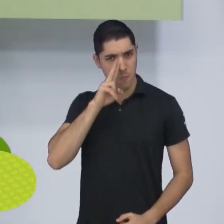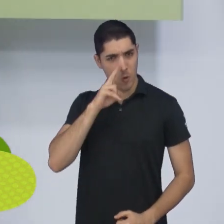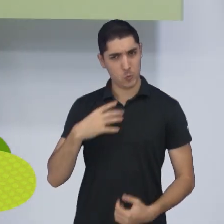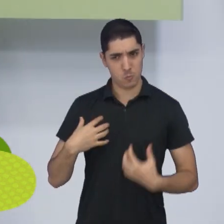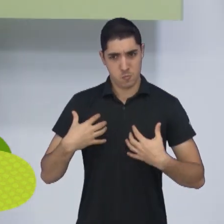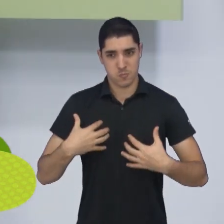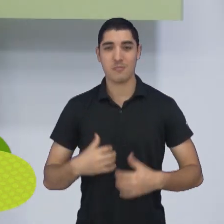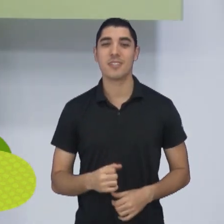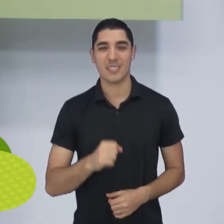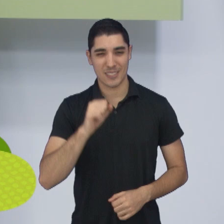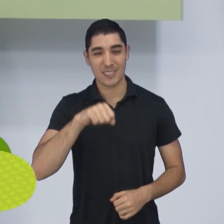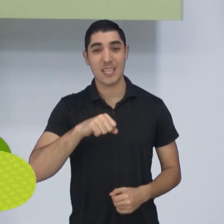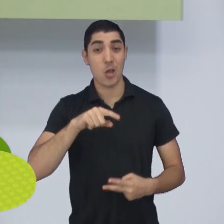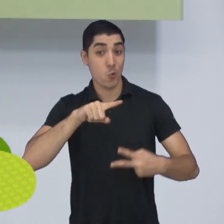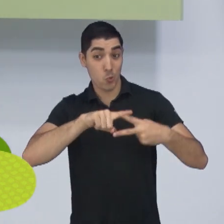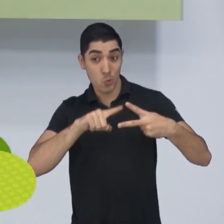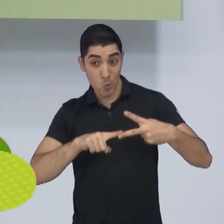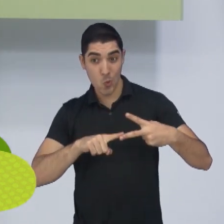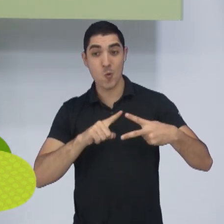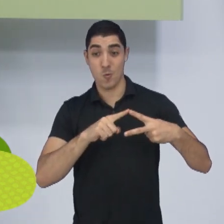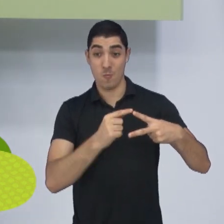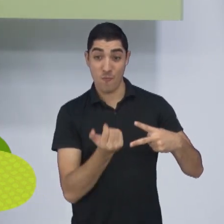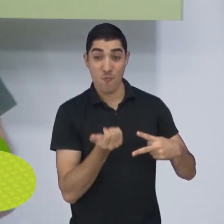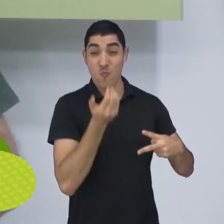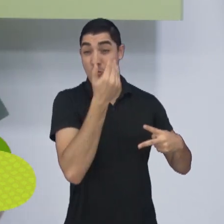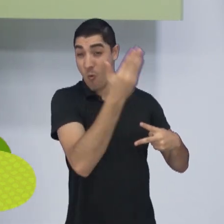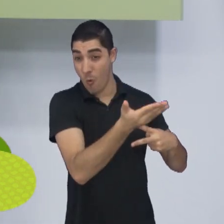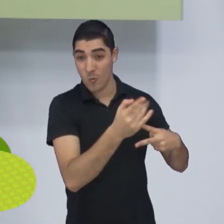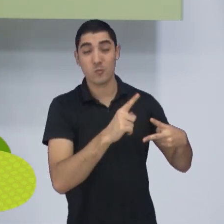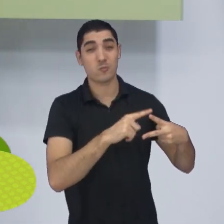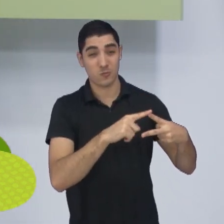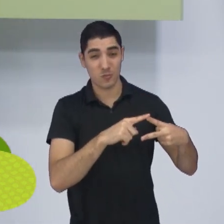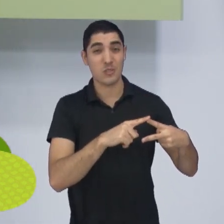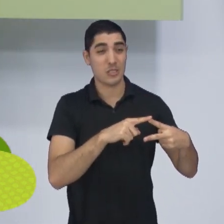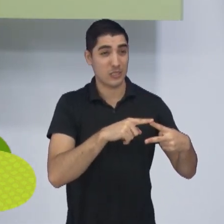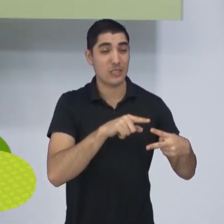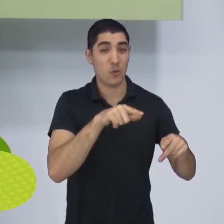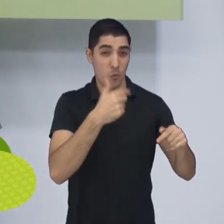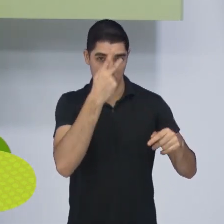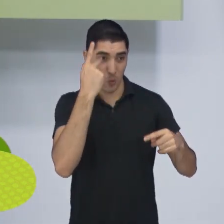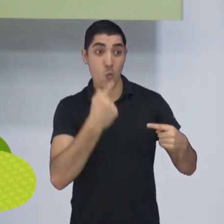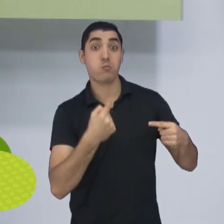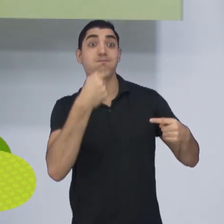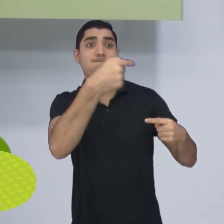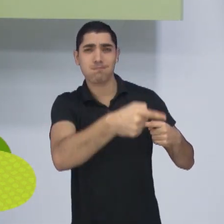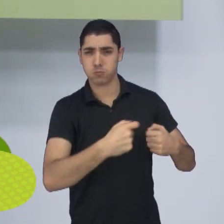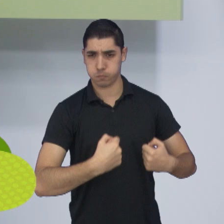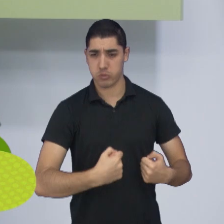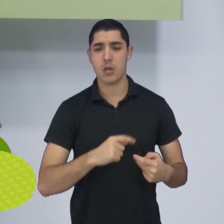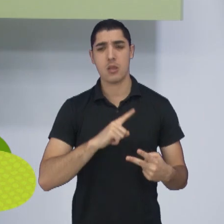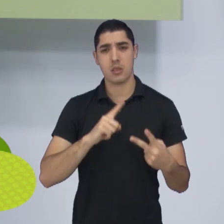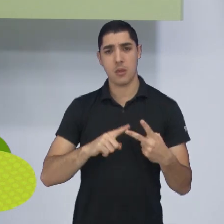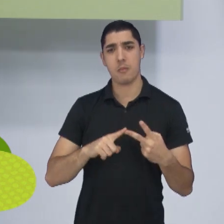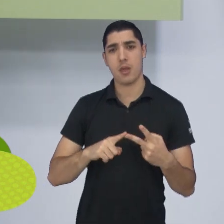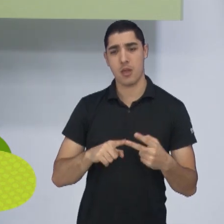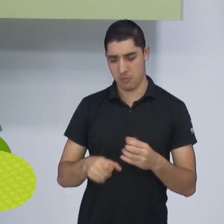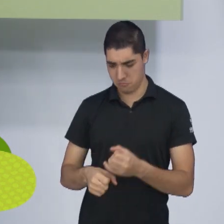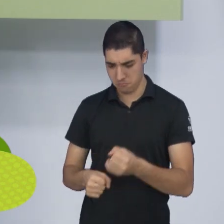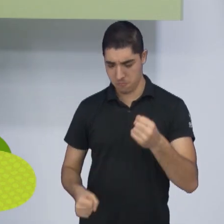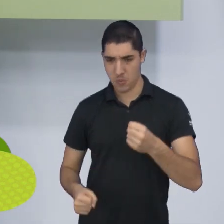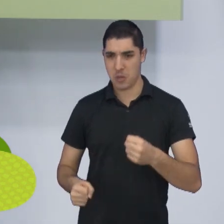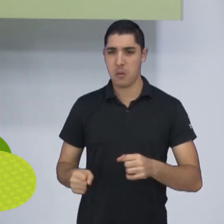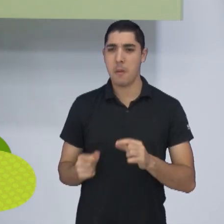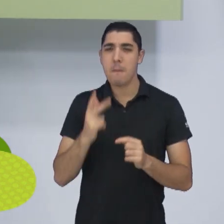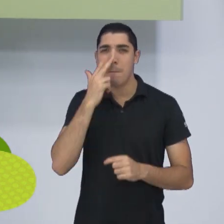bem parrudos, o que você falou era o 2, que estava lá do outro lado lá. Mas os dois eram bem parrudos aí, inclusive a bandeirinha dele na mão dele parecia